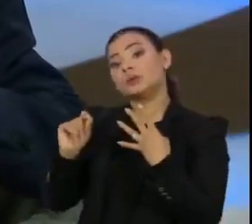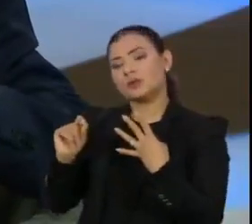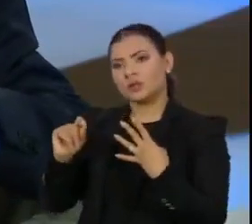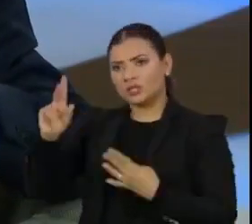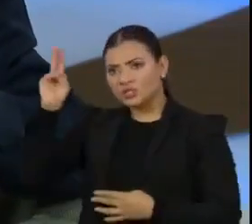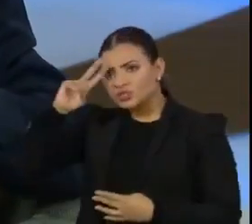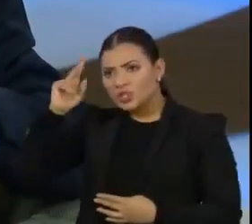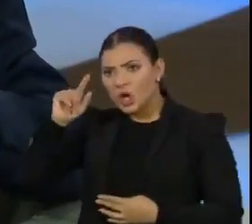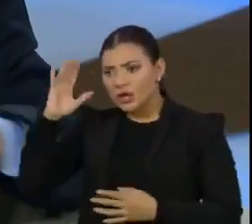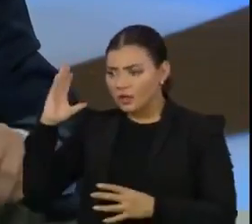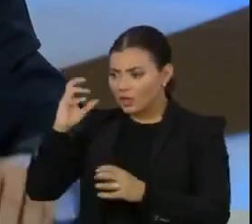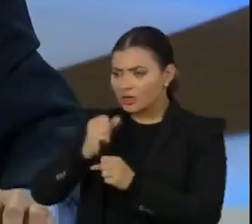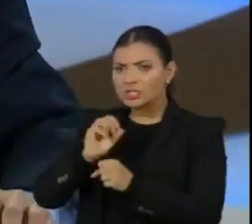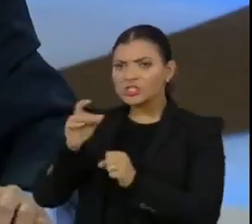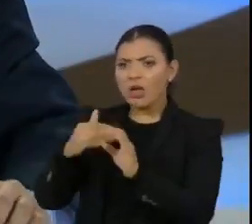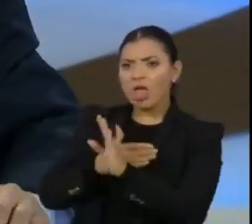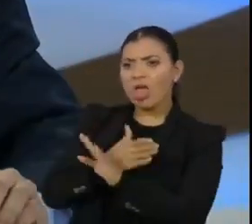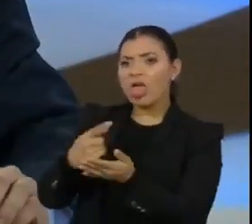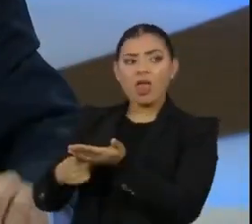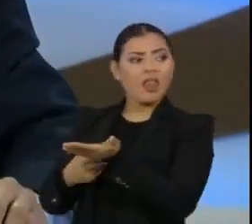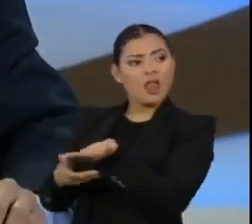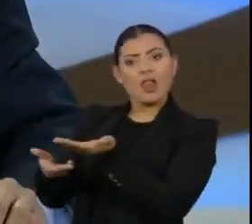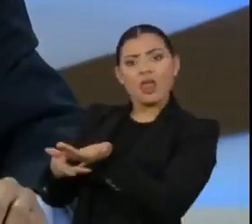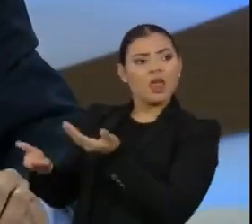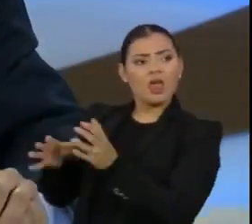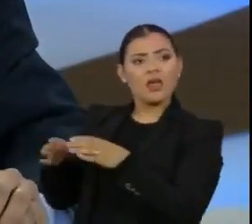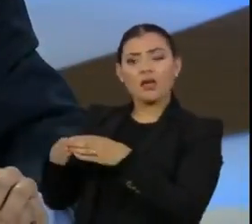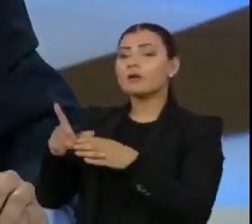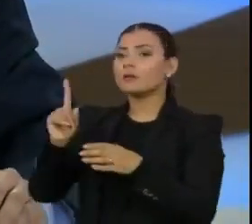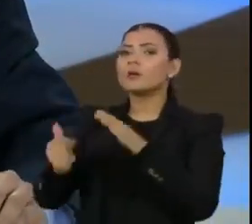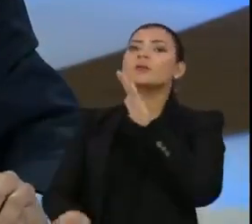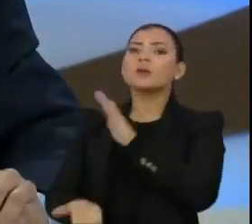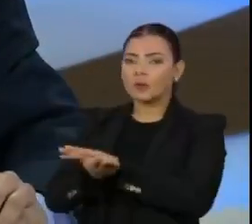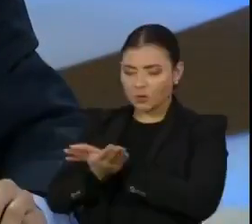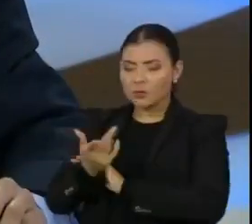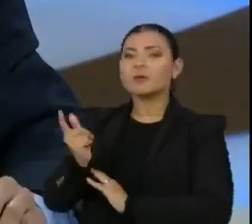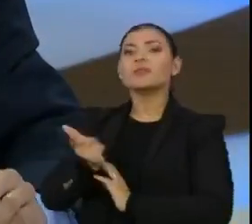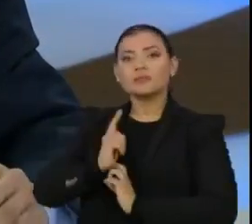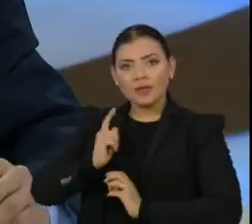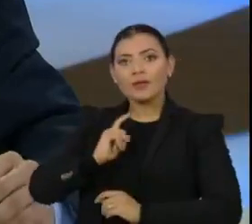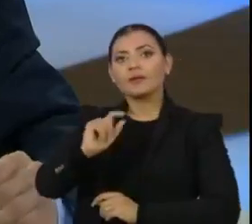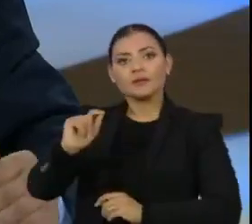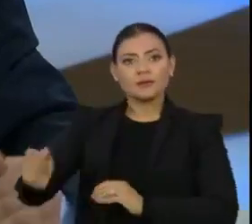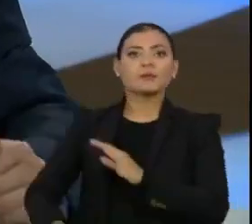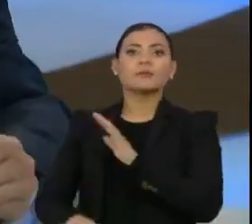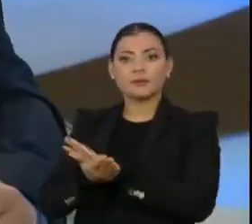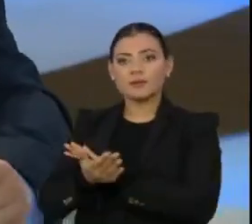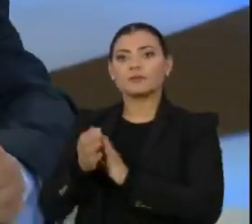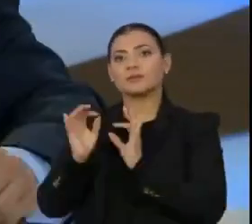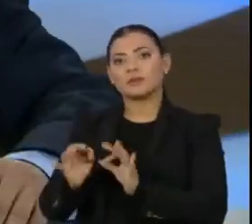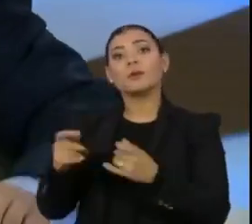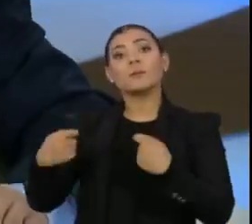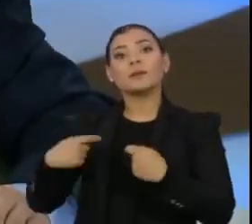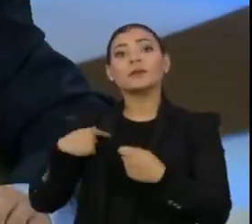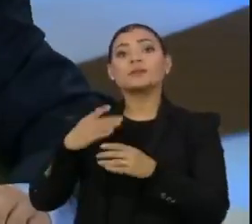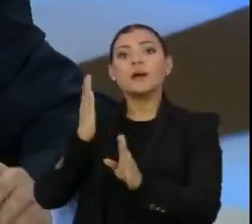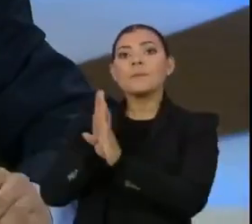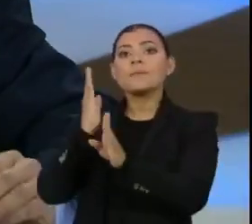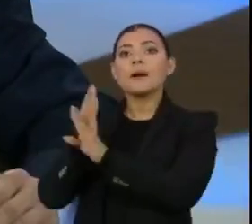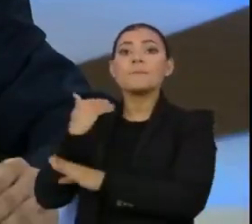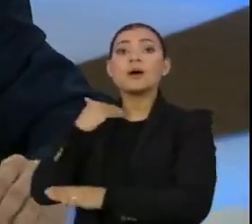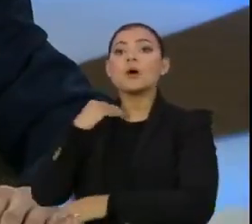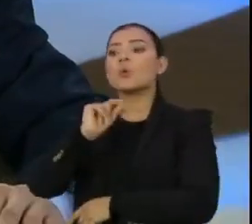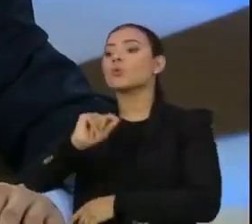não é só gabinete paralelo, eu acho que tem também corrupção na parada que necessita a quebra de sigilos